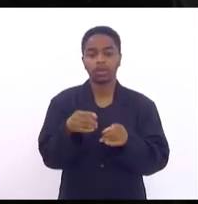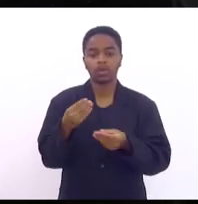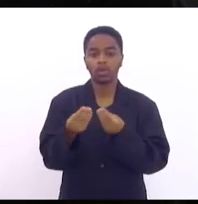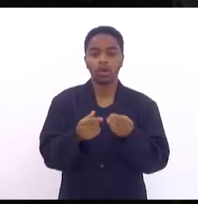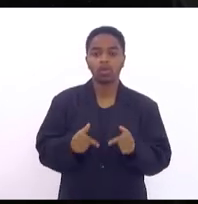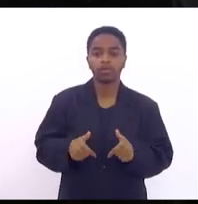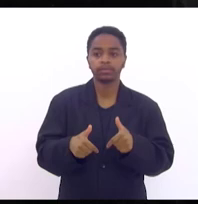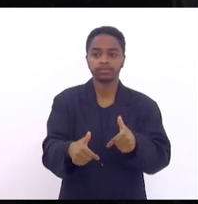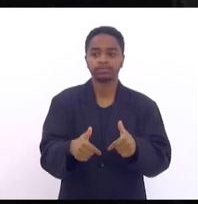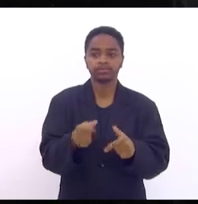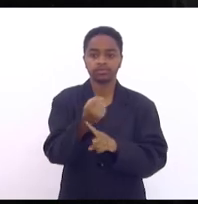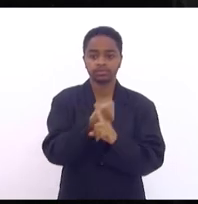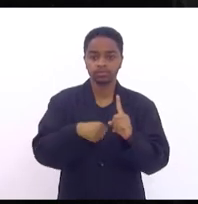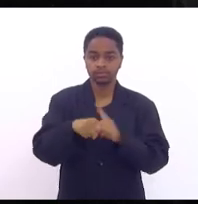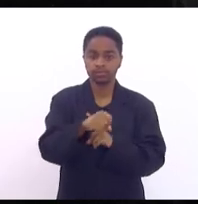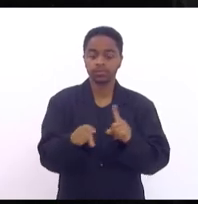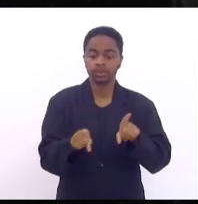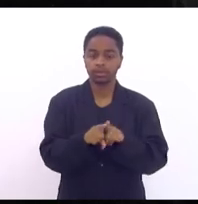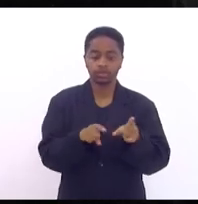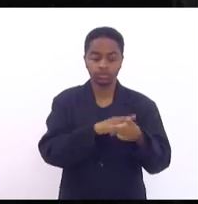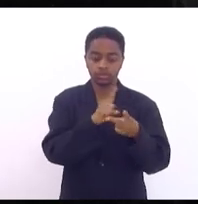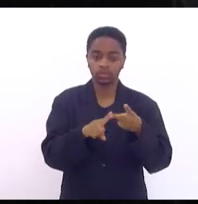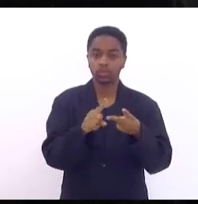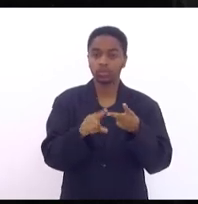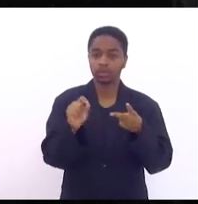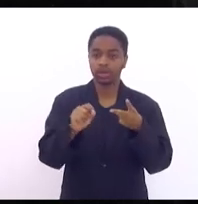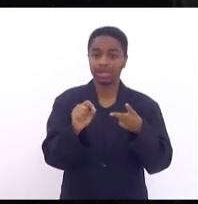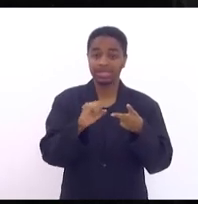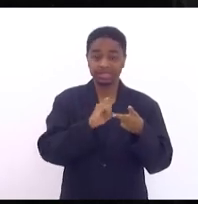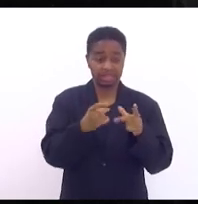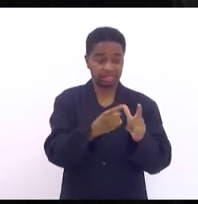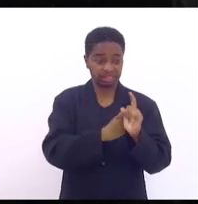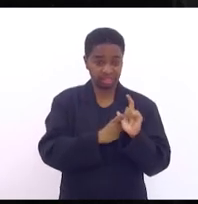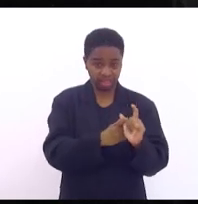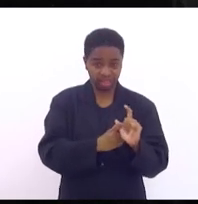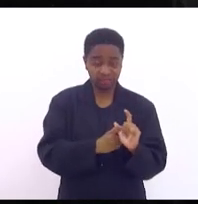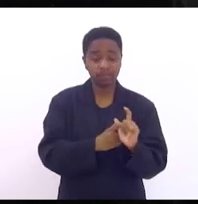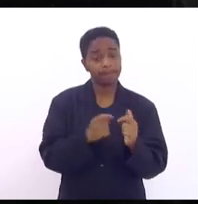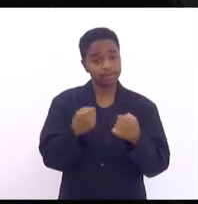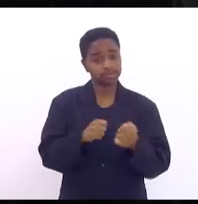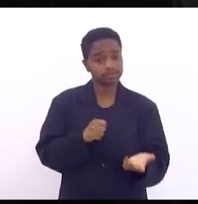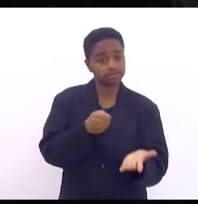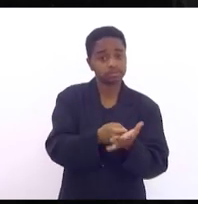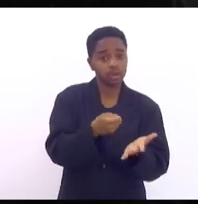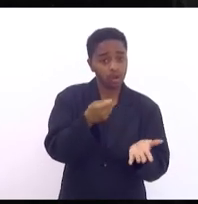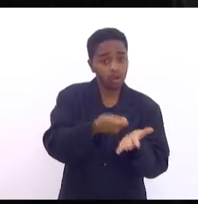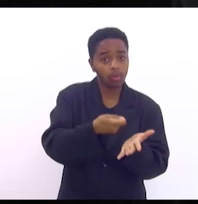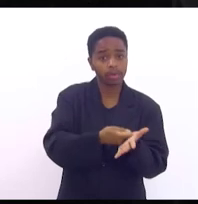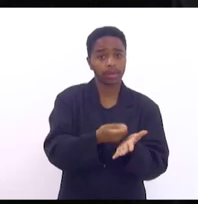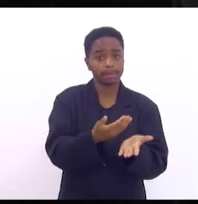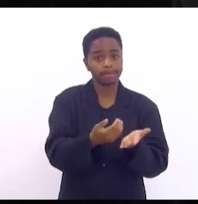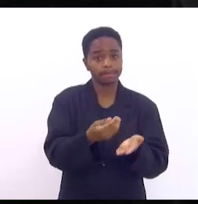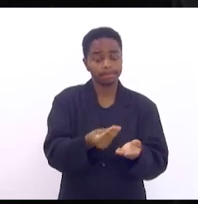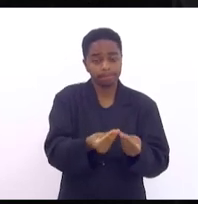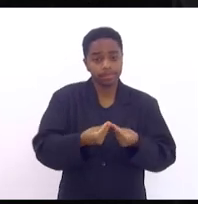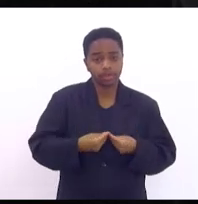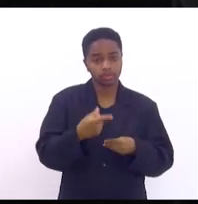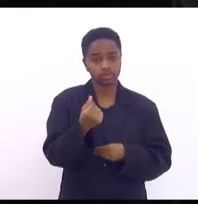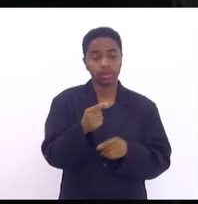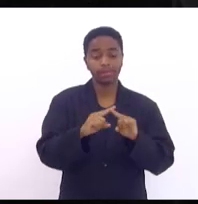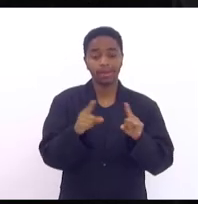social oferecida. O segundo é a gente cobrar grandes devedores, o que aparentemente o governador Cláudio Castro vai na